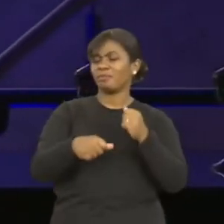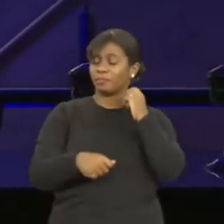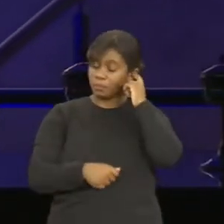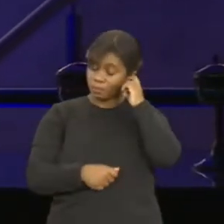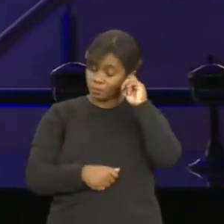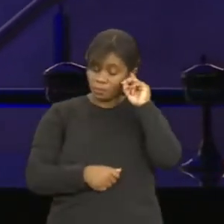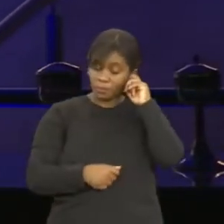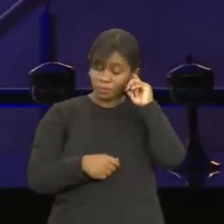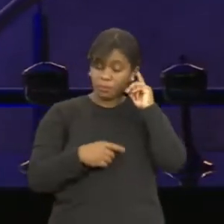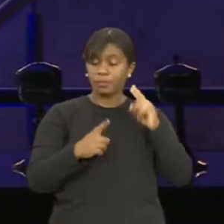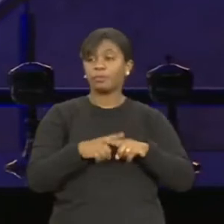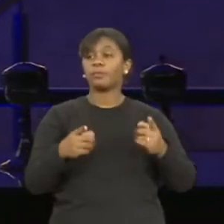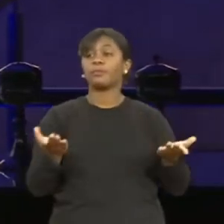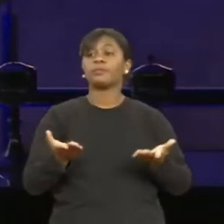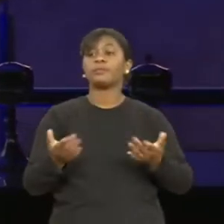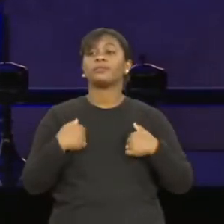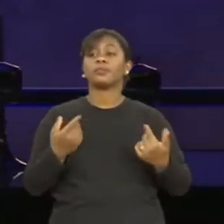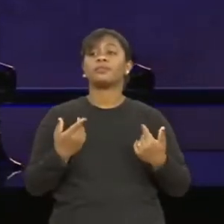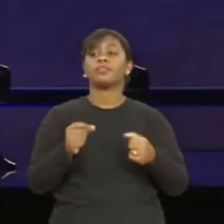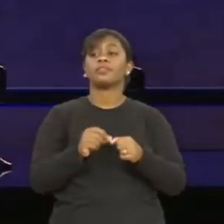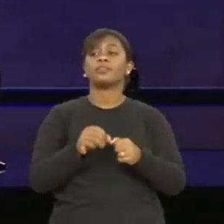mas agora eu quero fazer o que é certo.